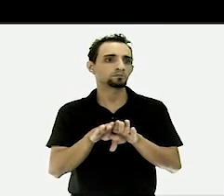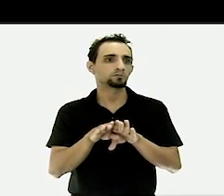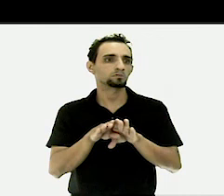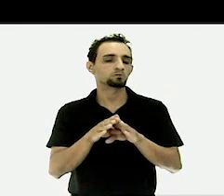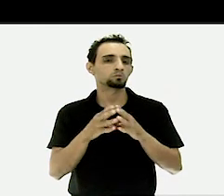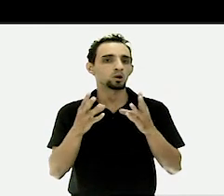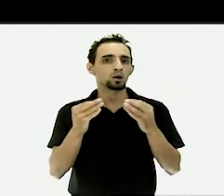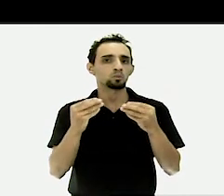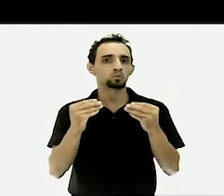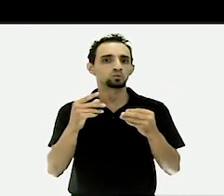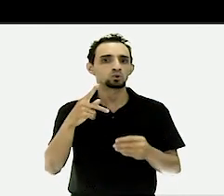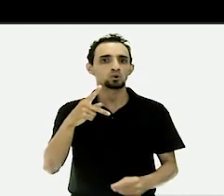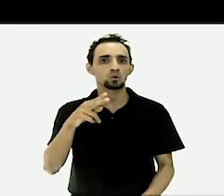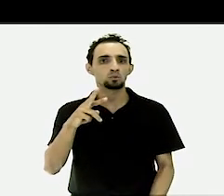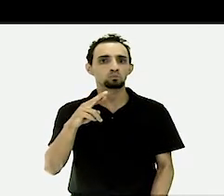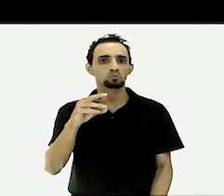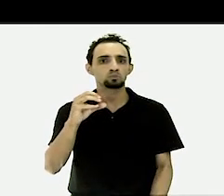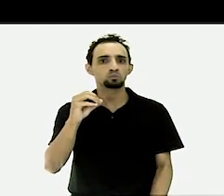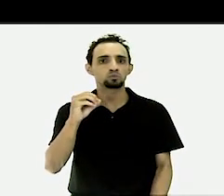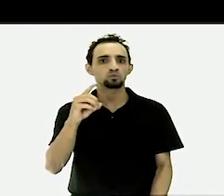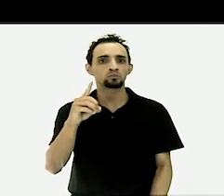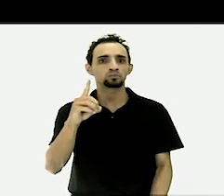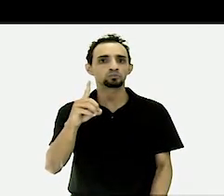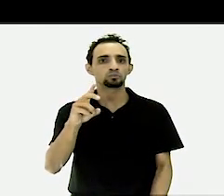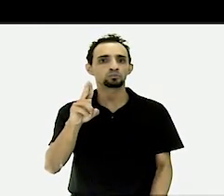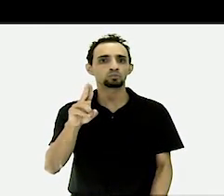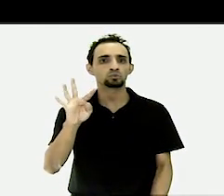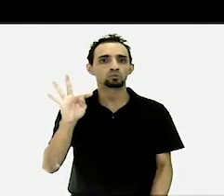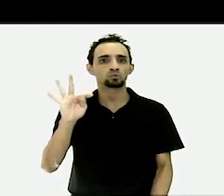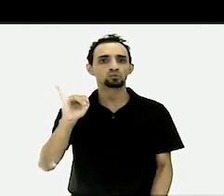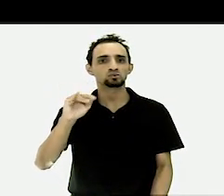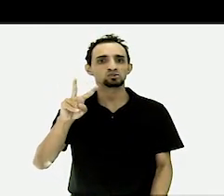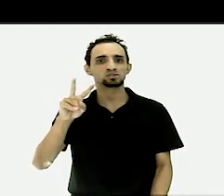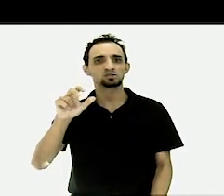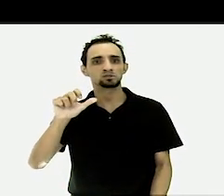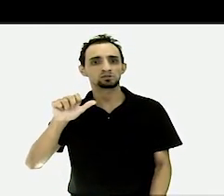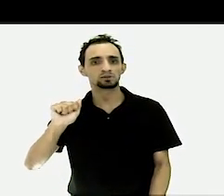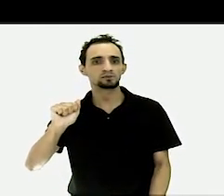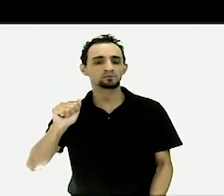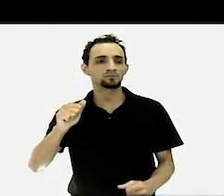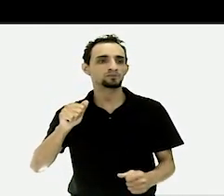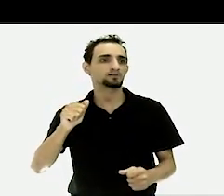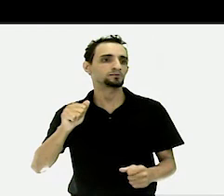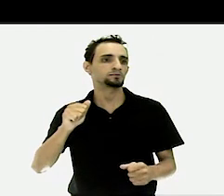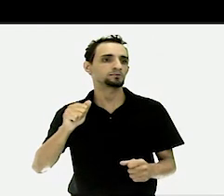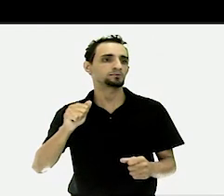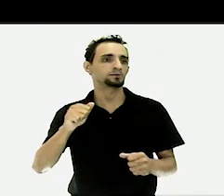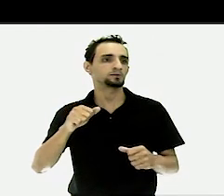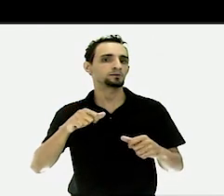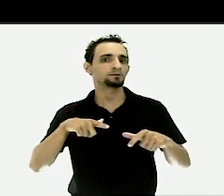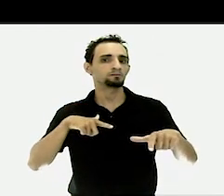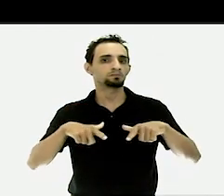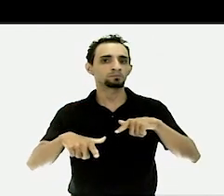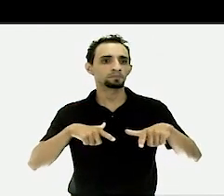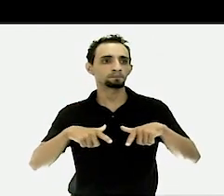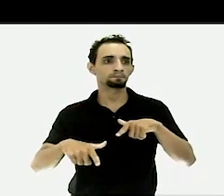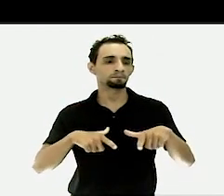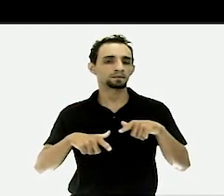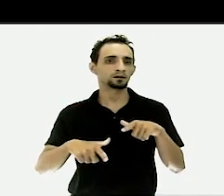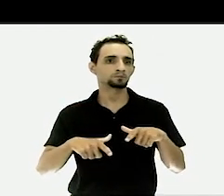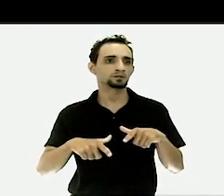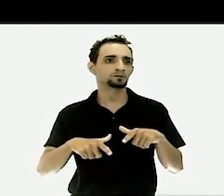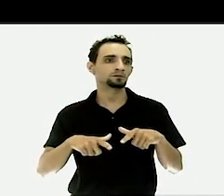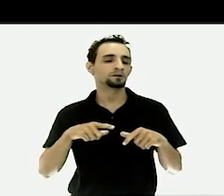ruins. Então, temos uma notícia boa. Essa é a sala de comando com vidro blindado. Tem aproximadamente 40